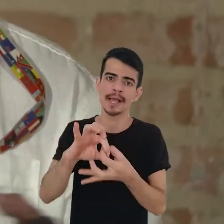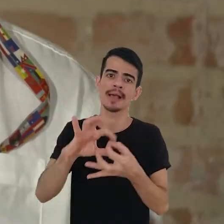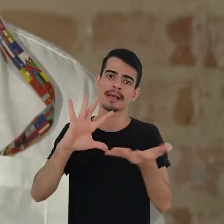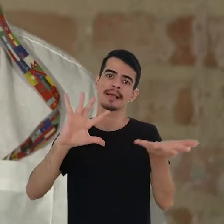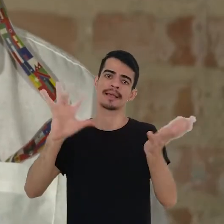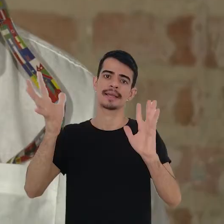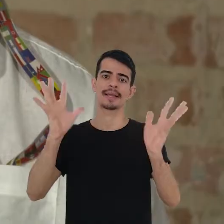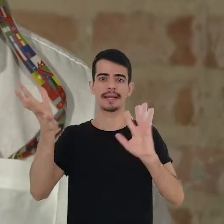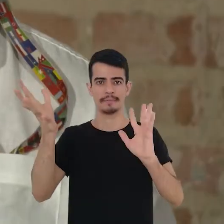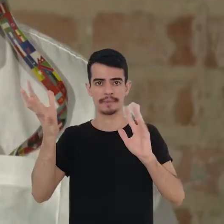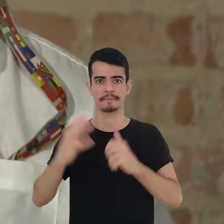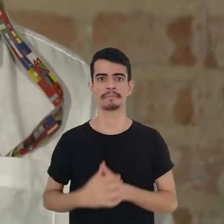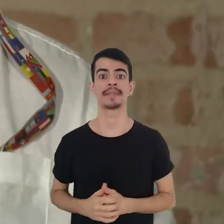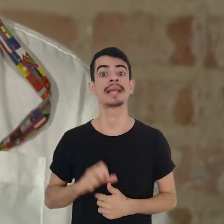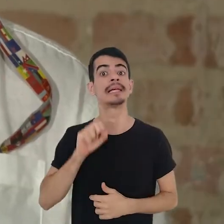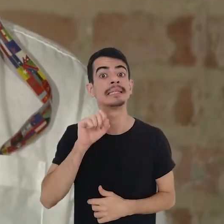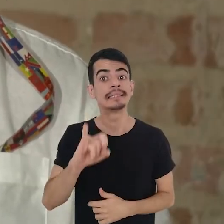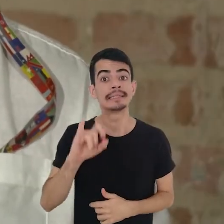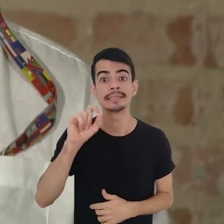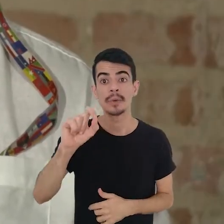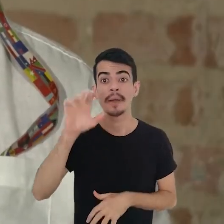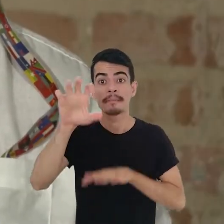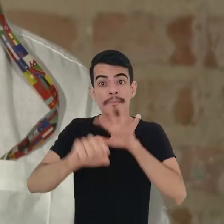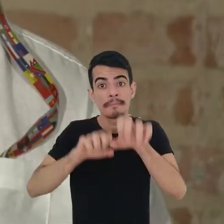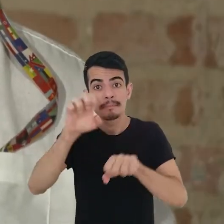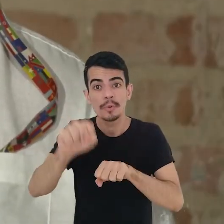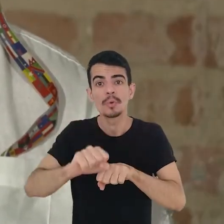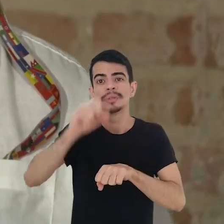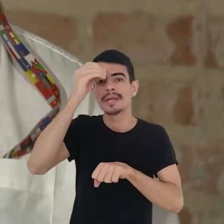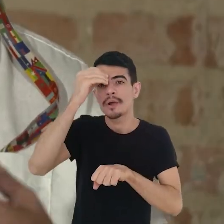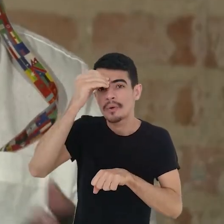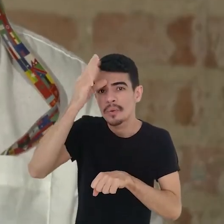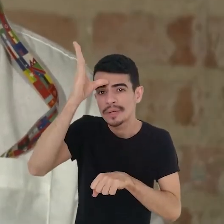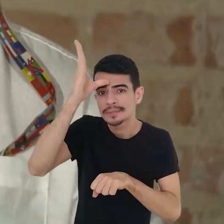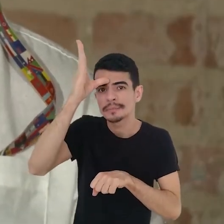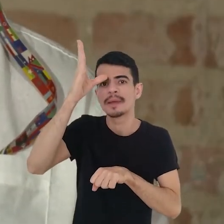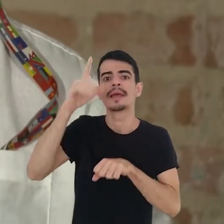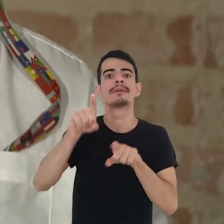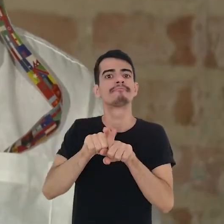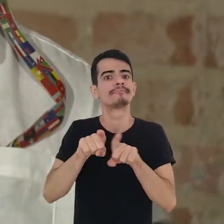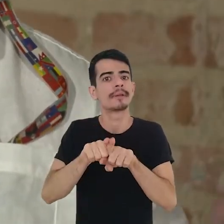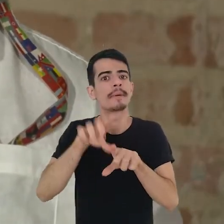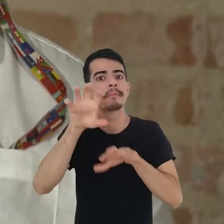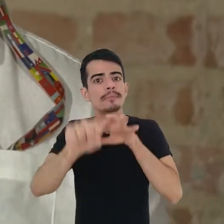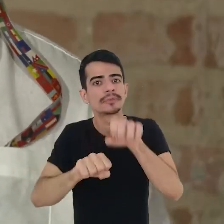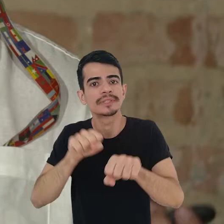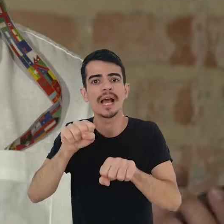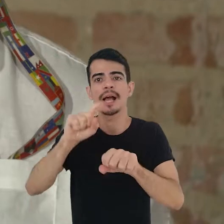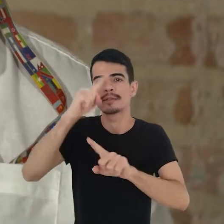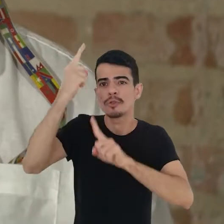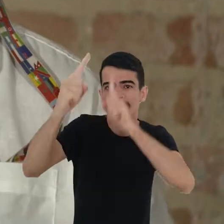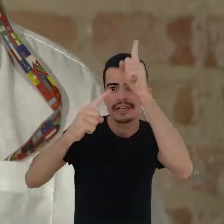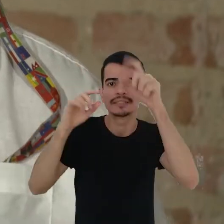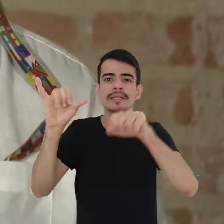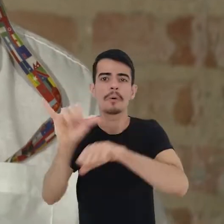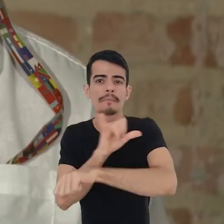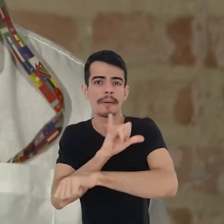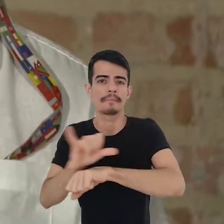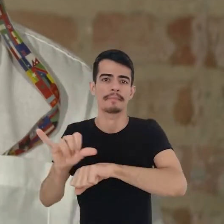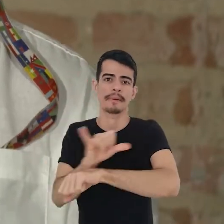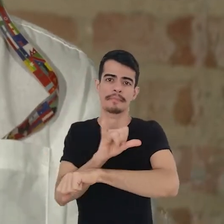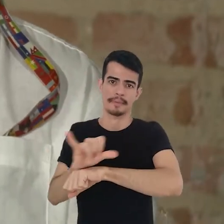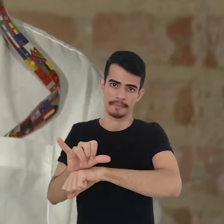forma ou de outra, seja na busca do conhecimento, seja na forma de mitigar, seja na forma de buscar soluções